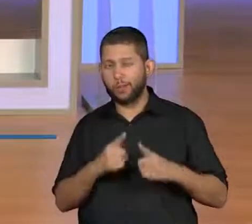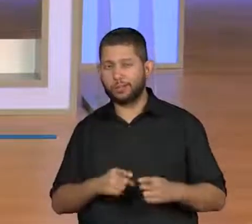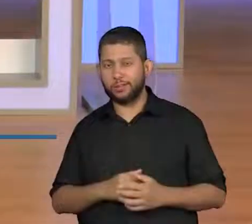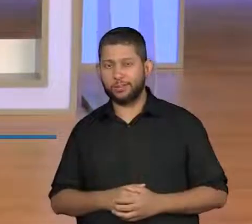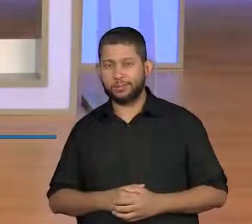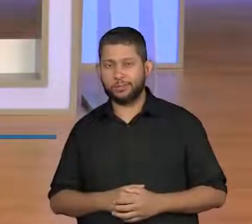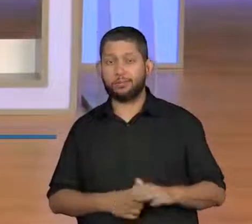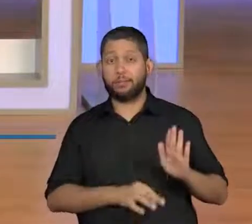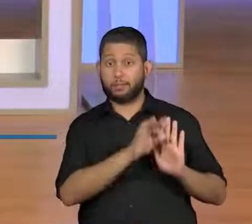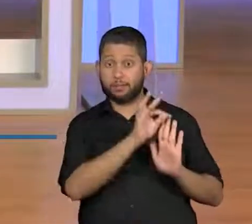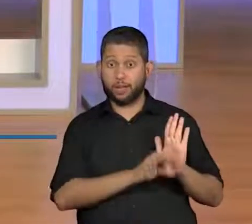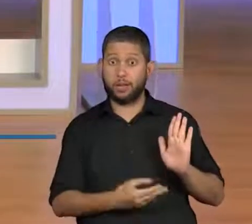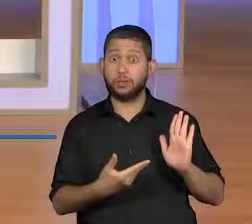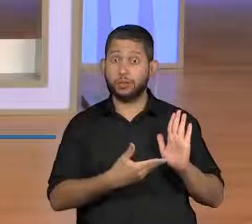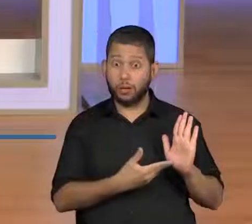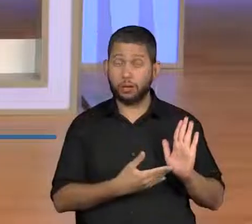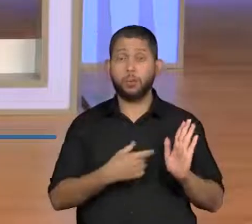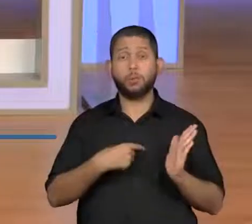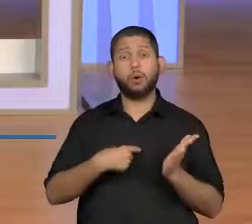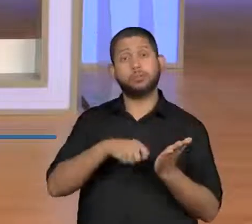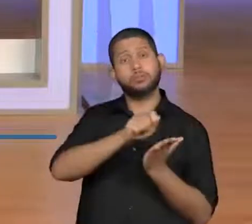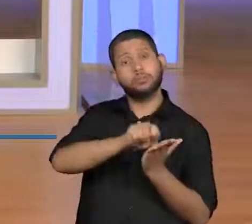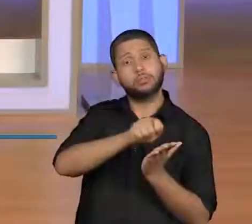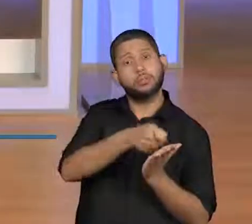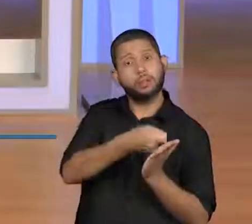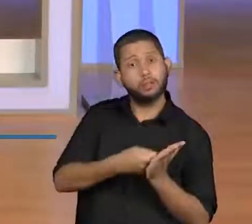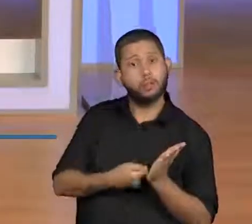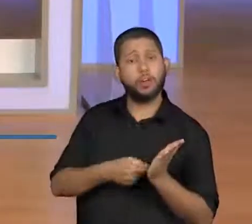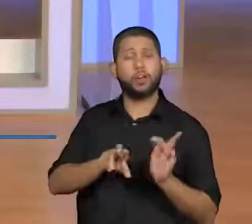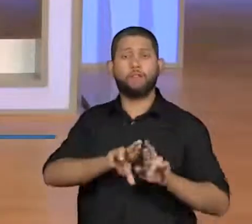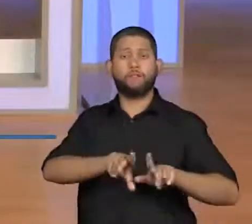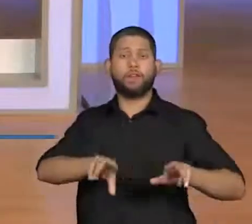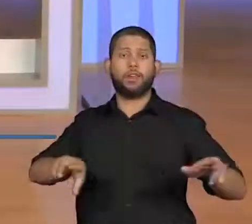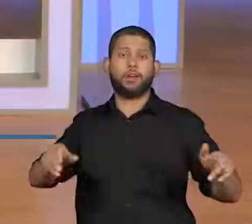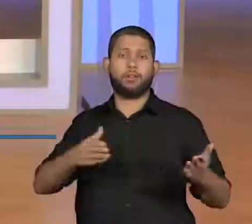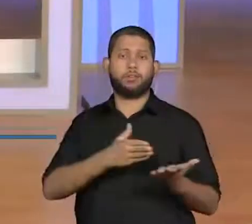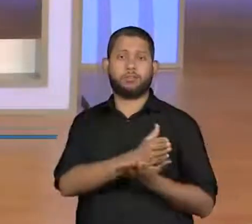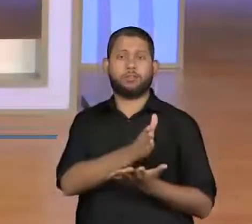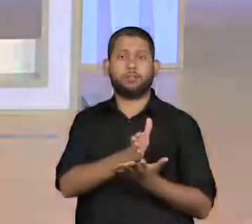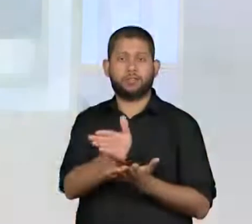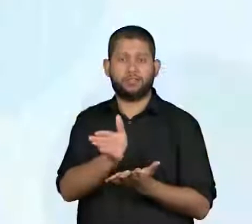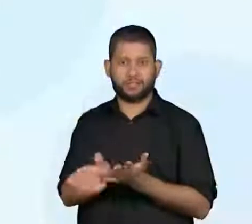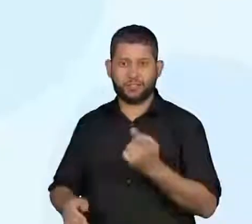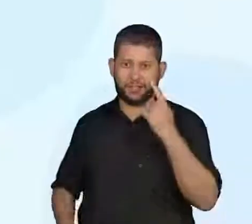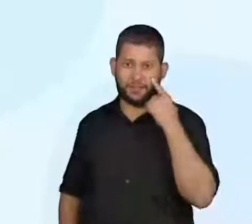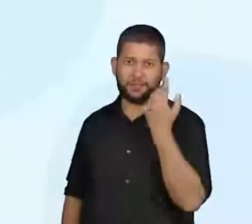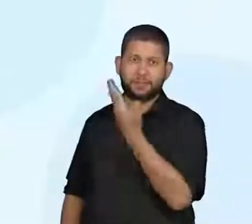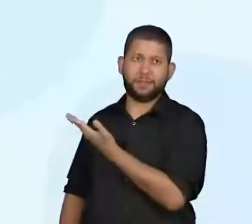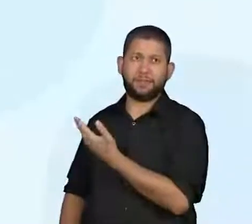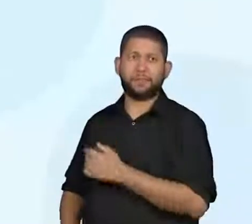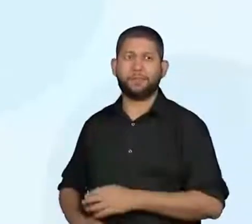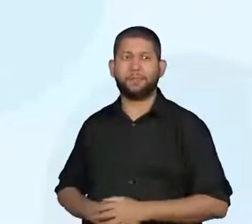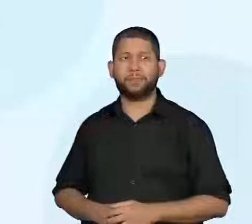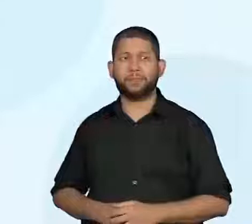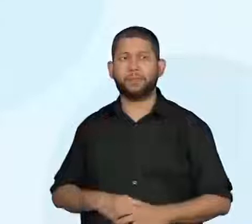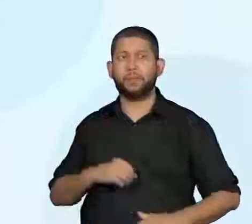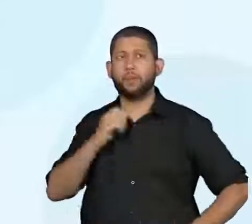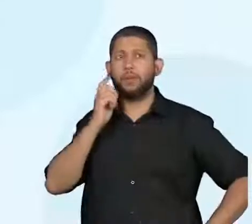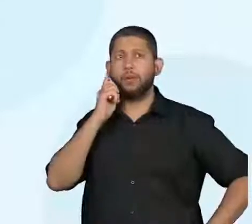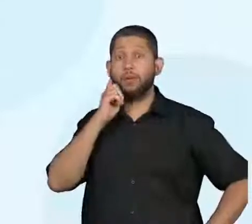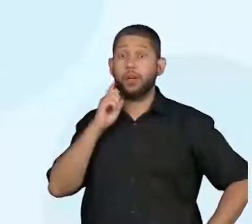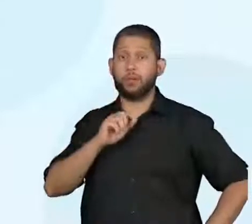mesmo texto, ele pode ser escrito em formato diferente. Quer ver? Dá uma olhada aqui comigo. Vamos para a escrita. Eu vou tirar